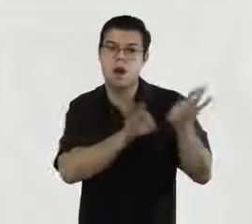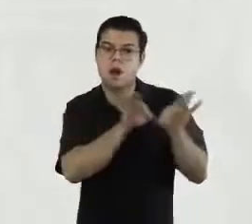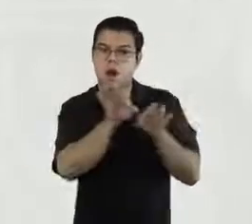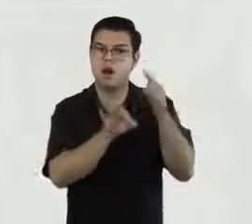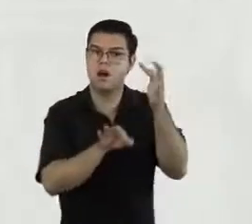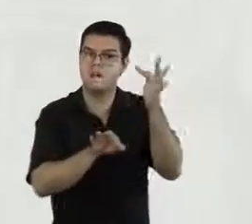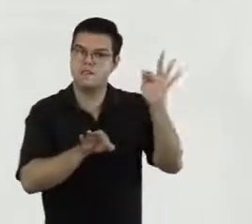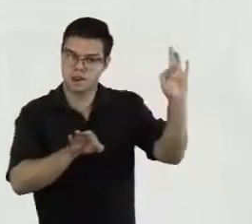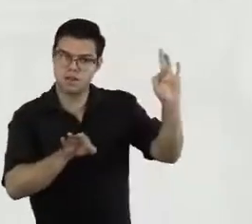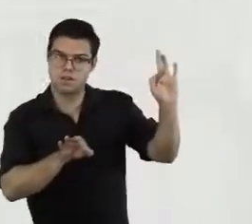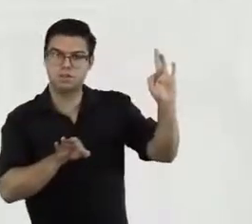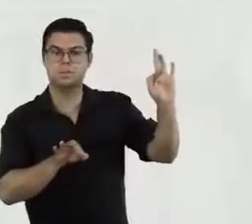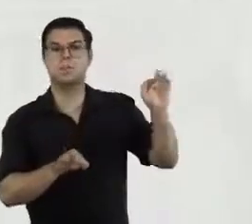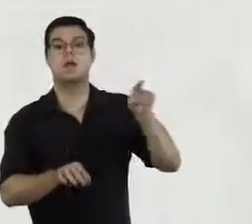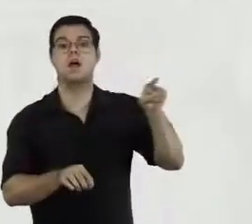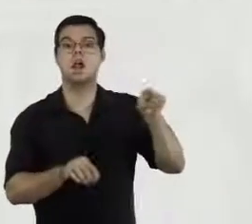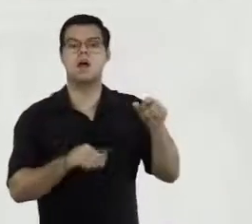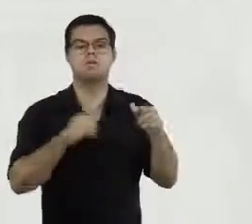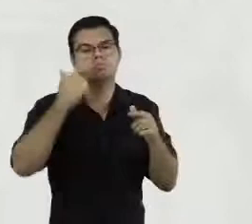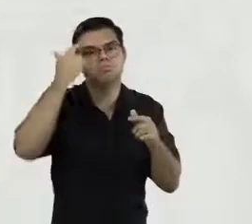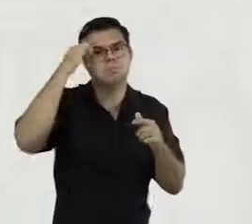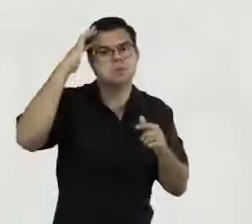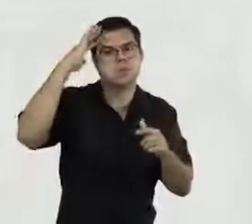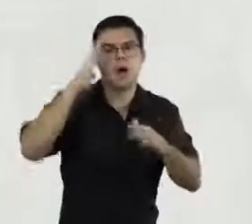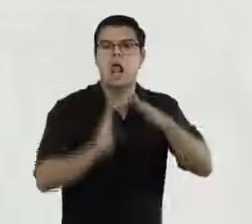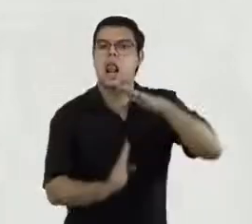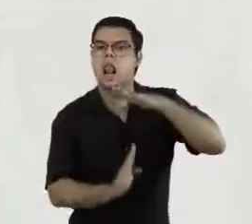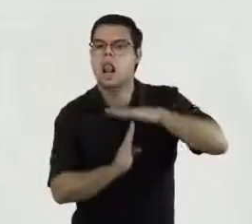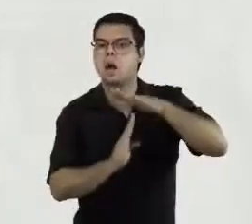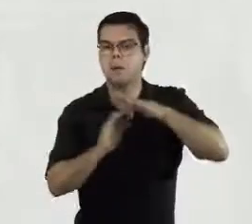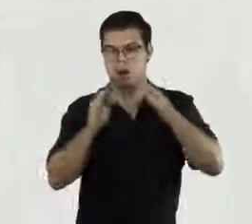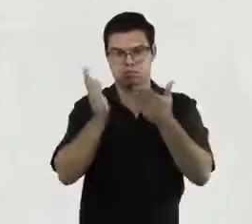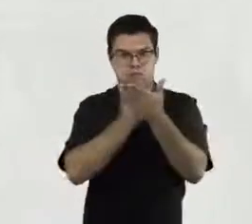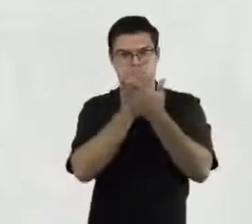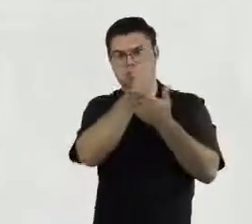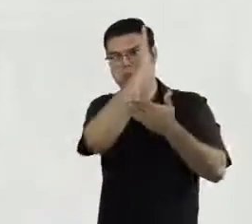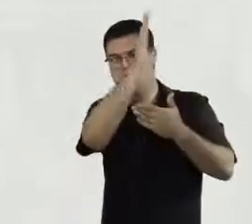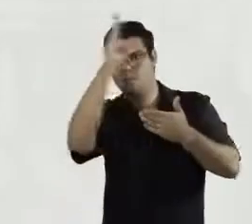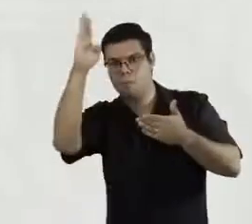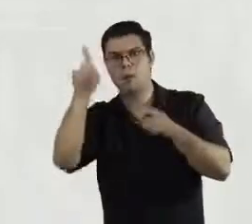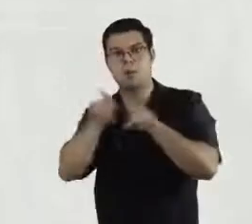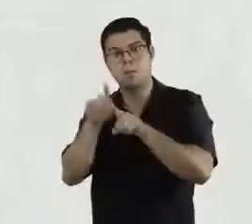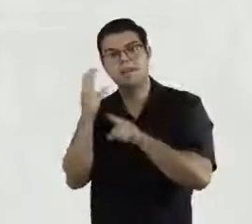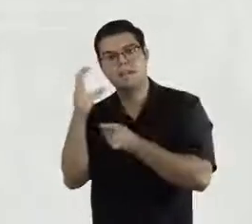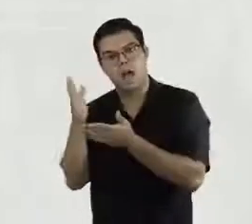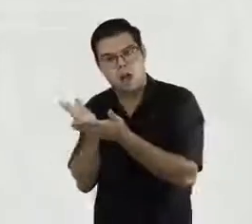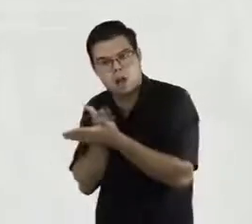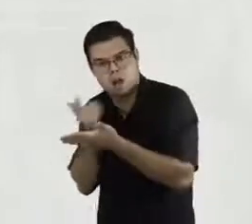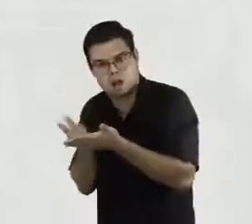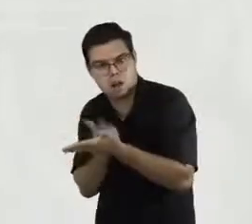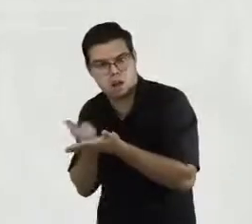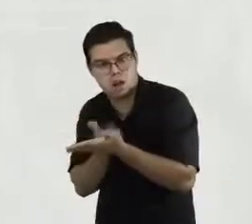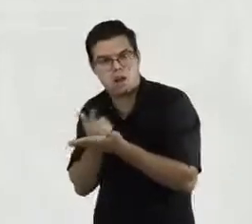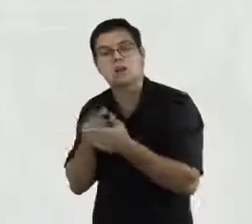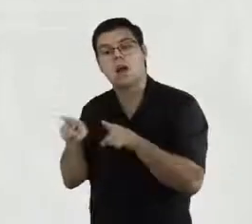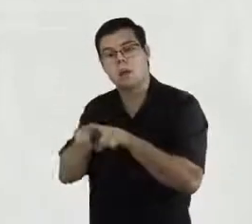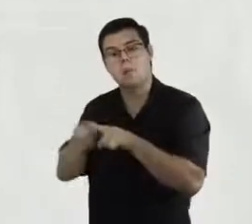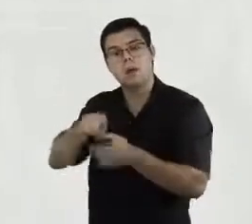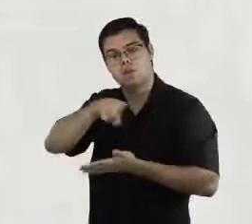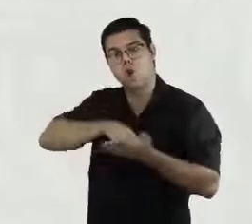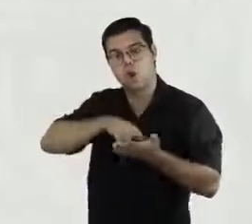permitiu estabelecer os limites da bibliografia, das demais ciências do livro e também da própria